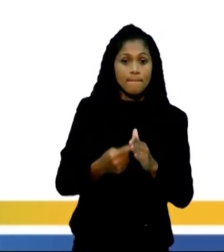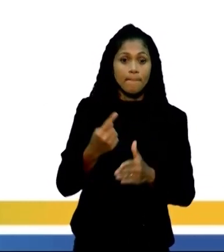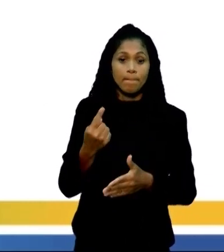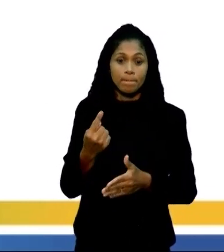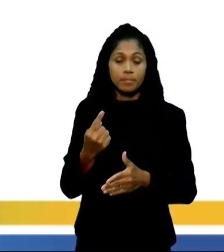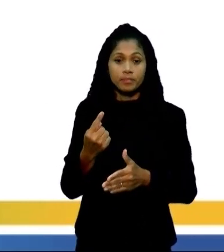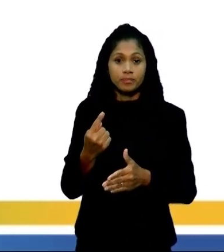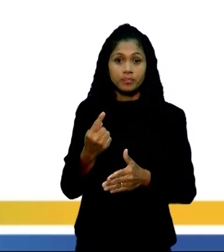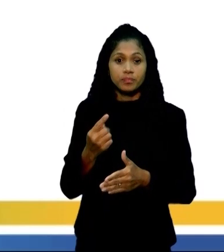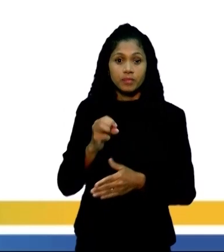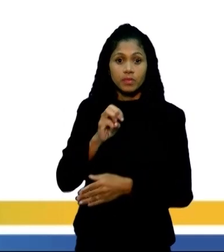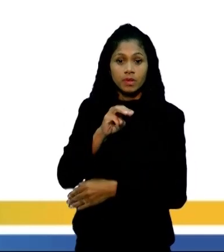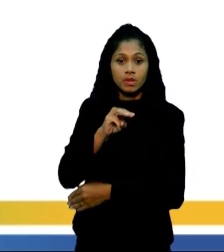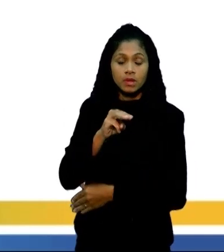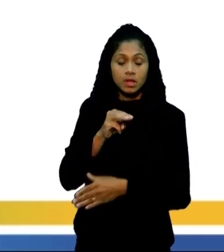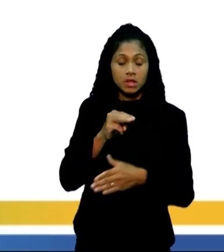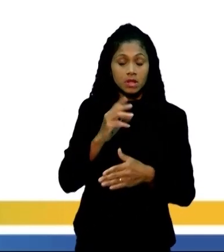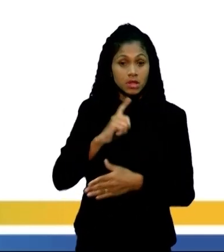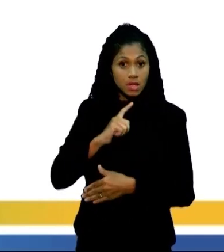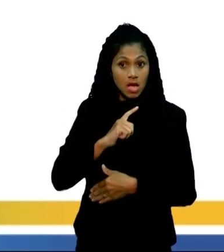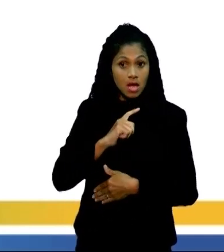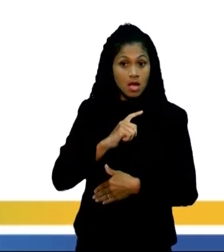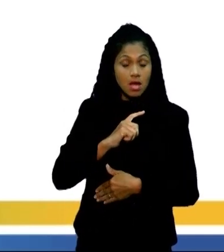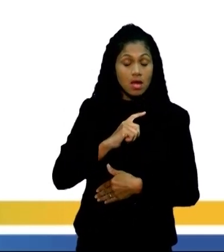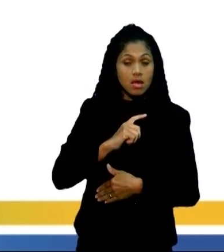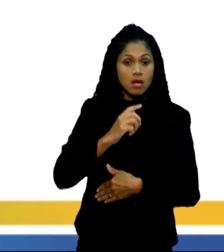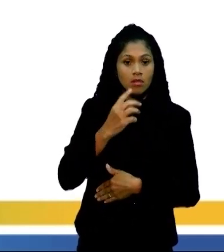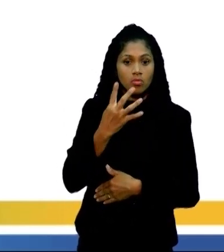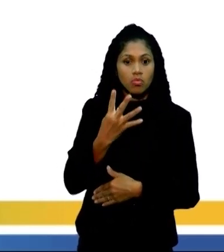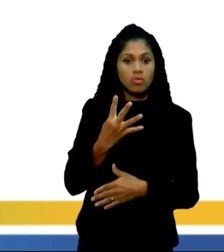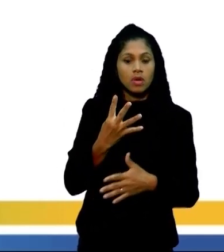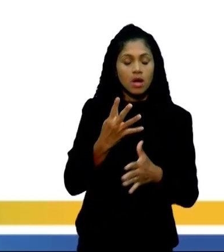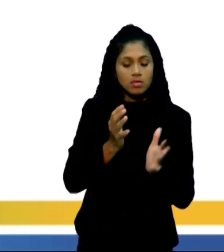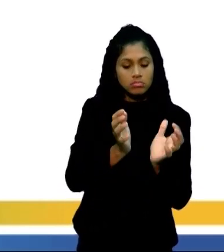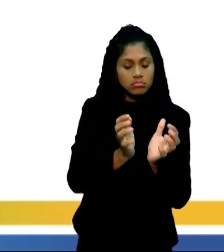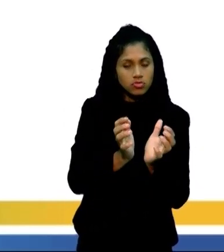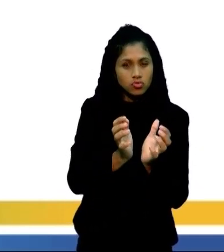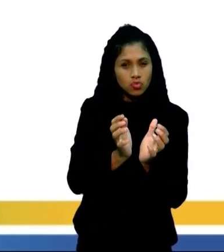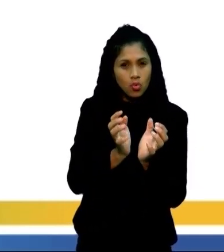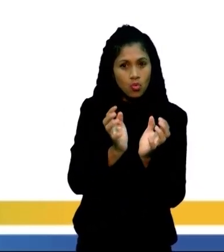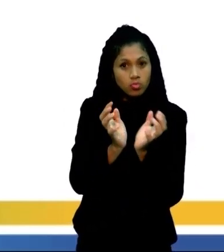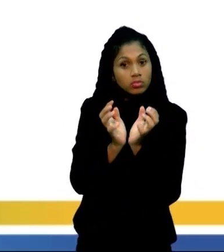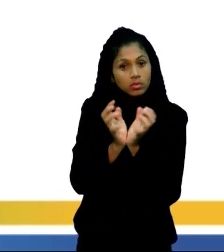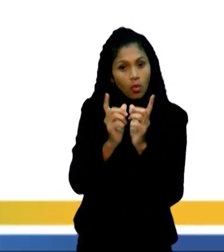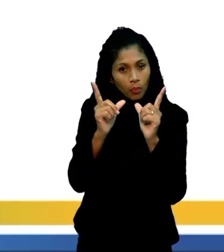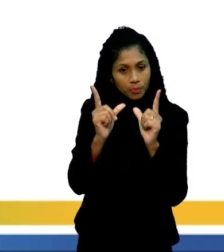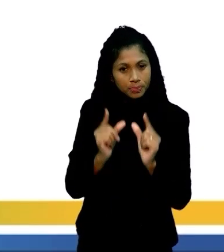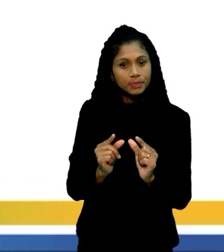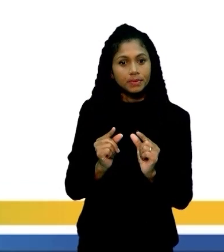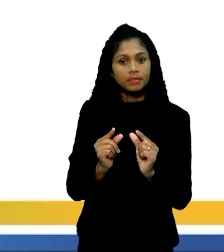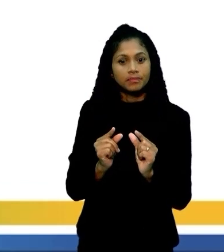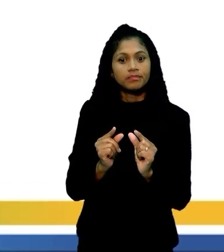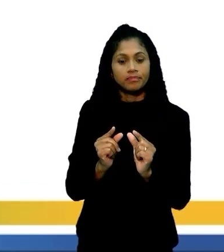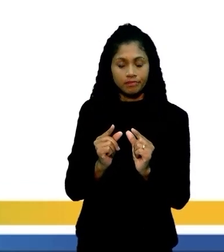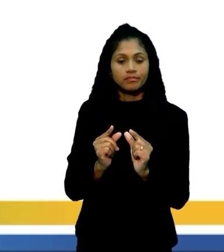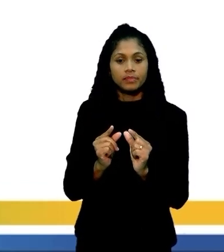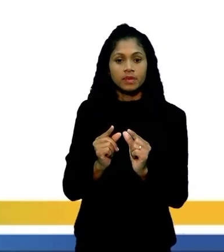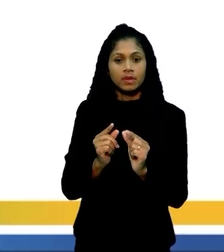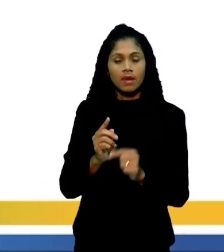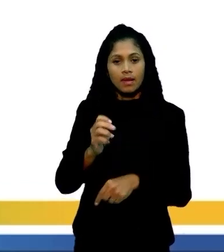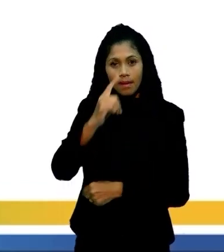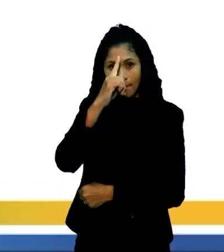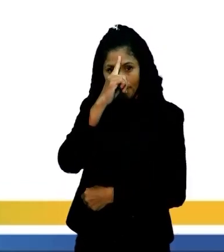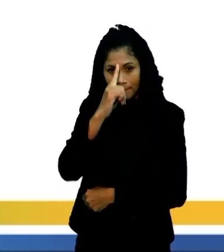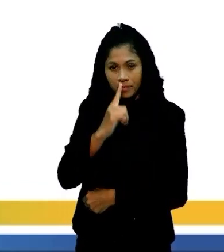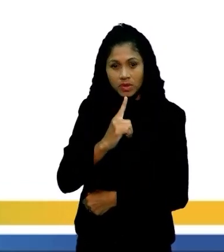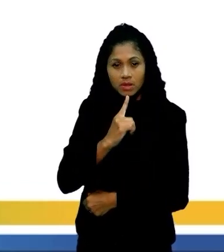os metais alcalinos. A segunda subdivisão, que está em amarelo, são os alcalinos terrosos. A terceira são os